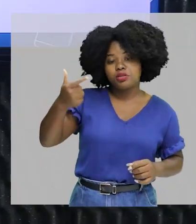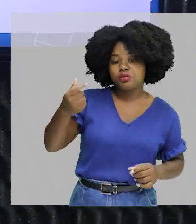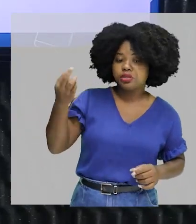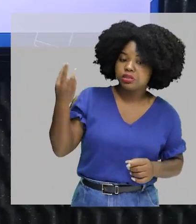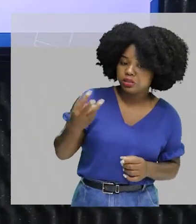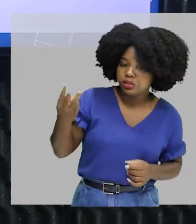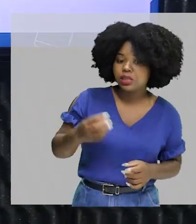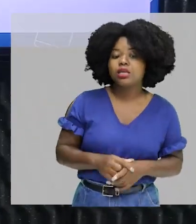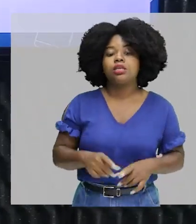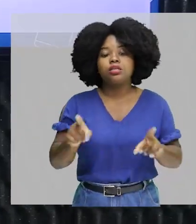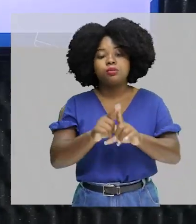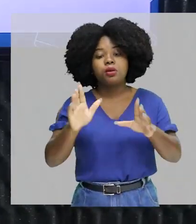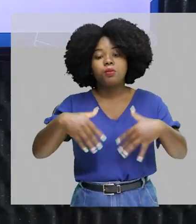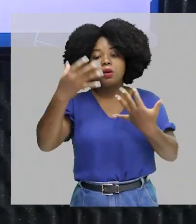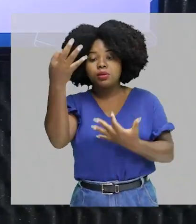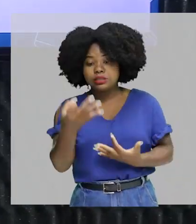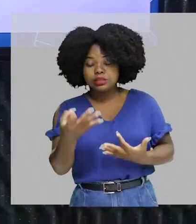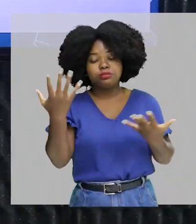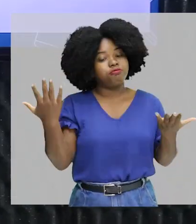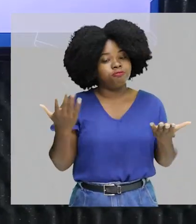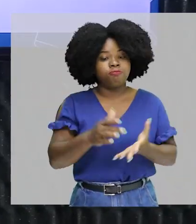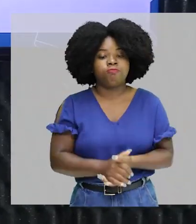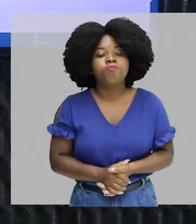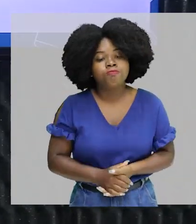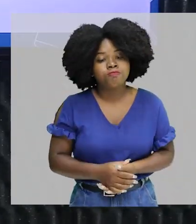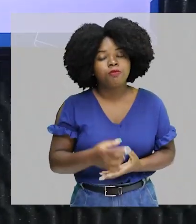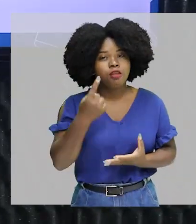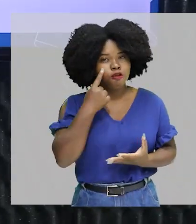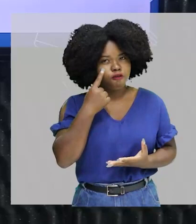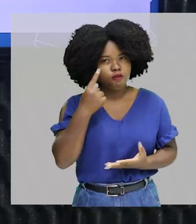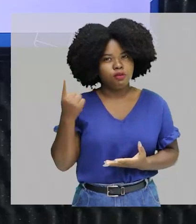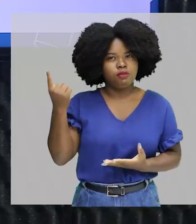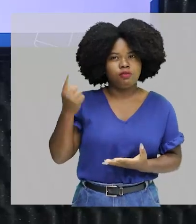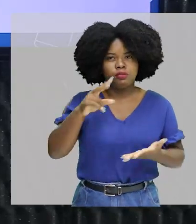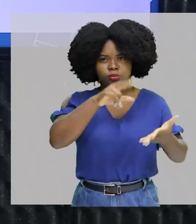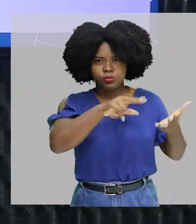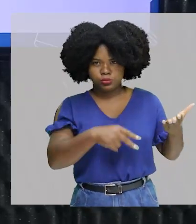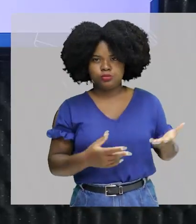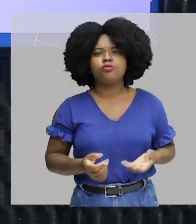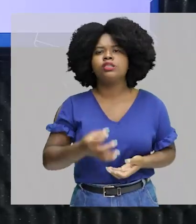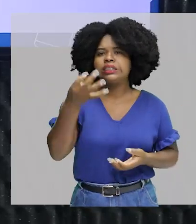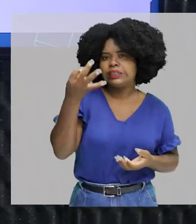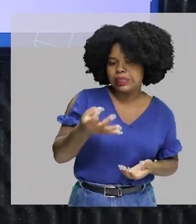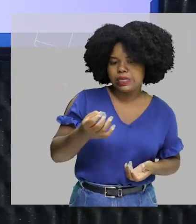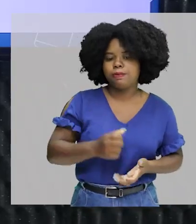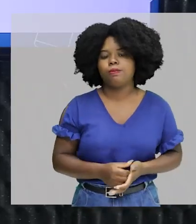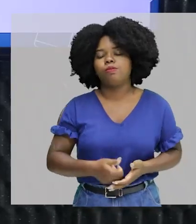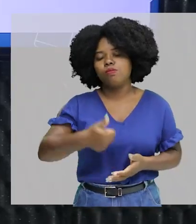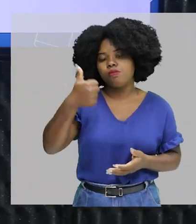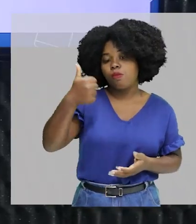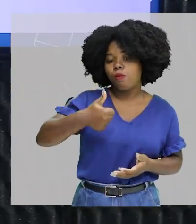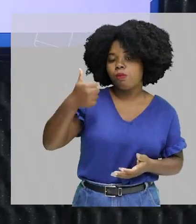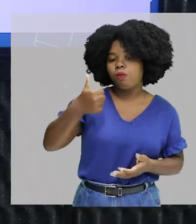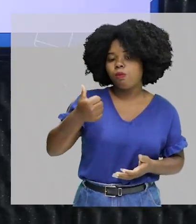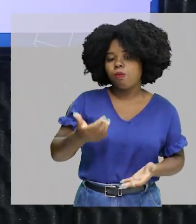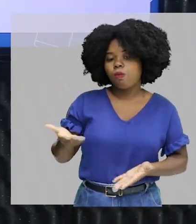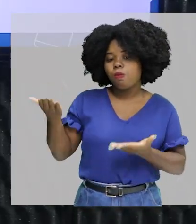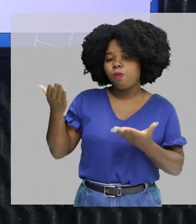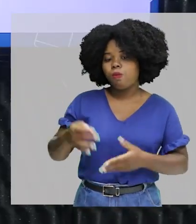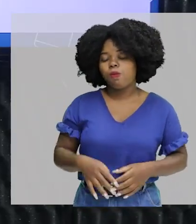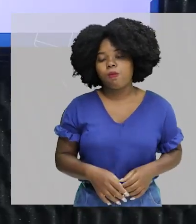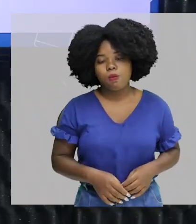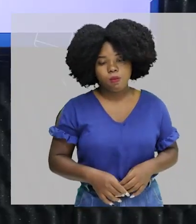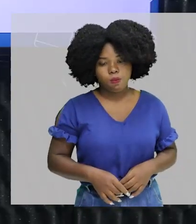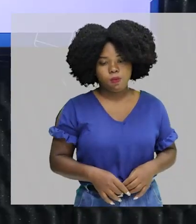e assinale a alternativa correta. Vamos lá, vamos ver quais dessas alternativas estão corretas aqui. O sistema